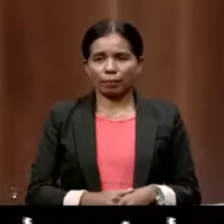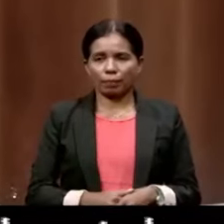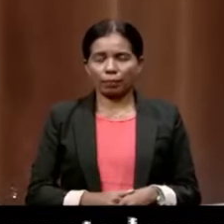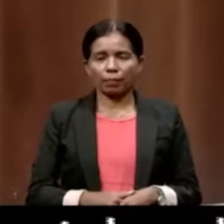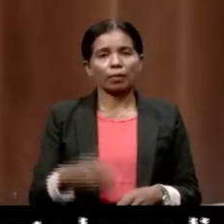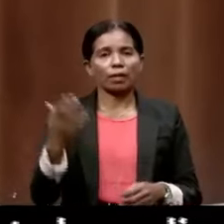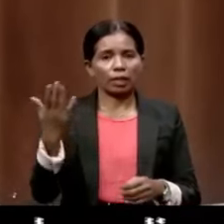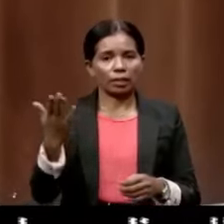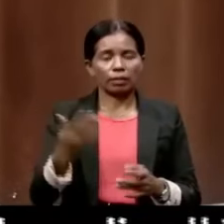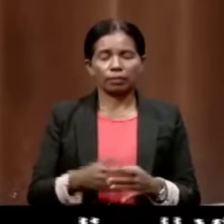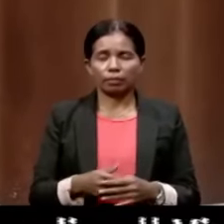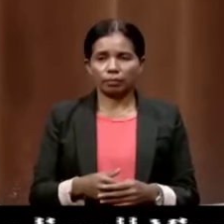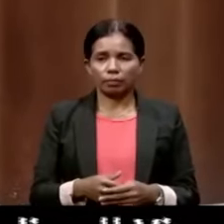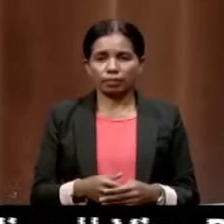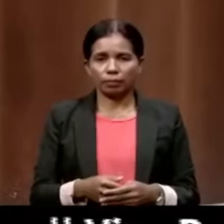iha